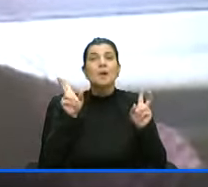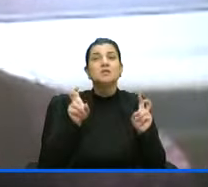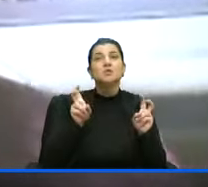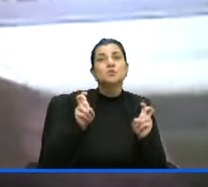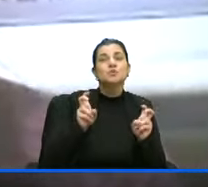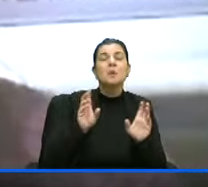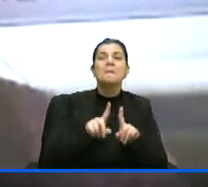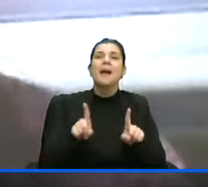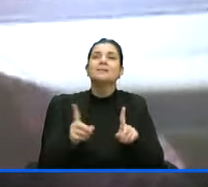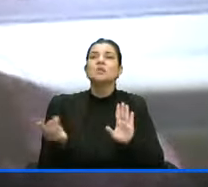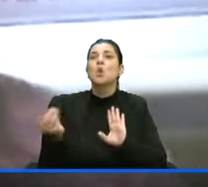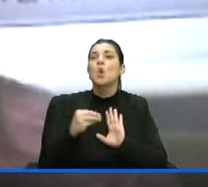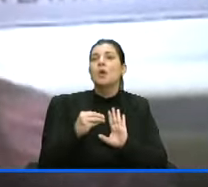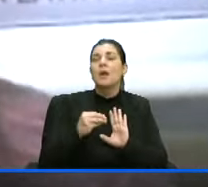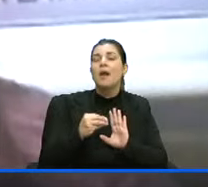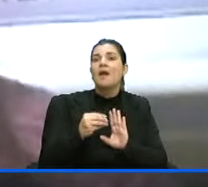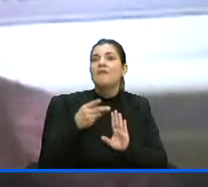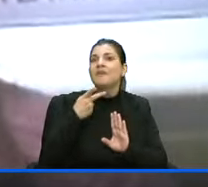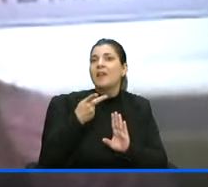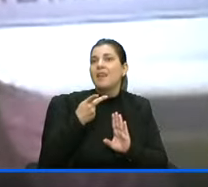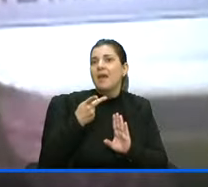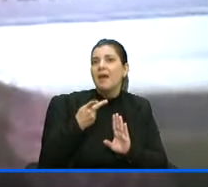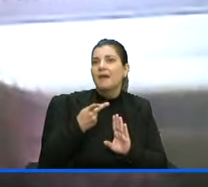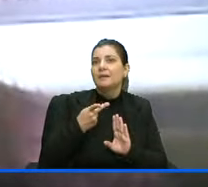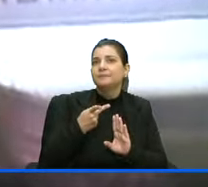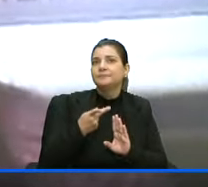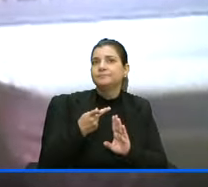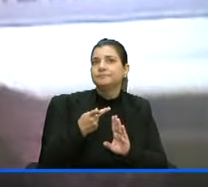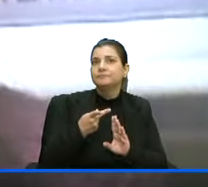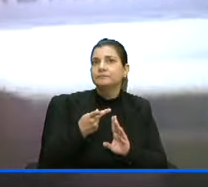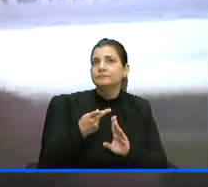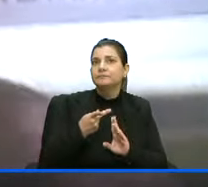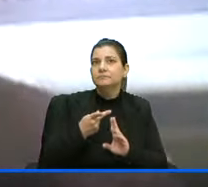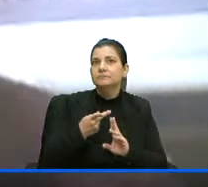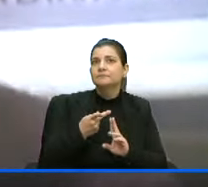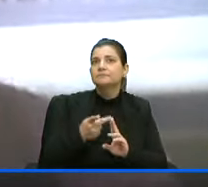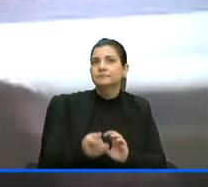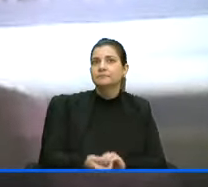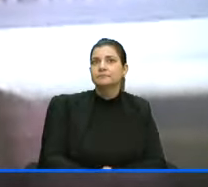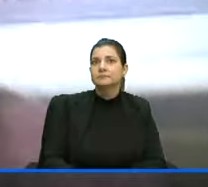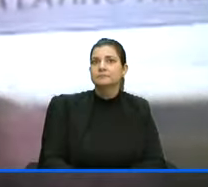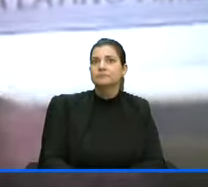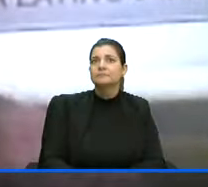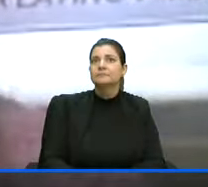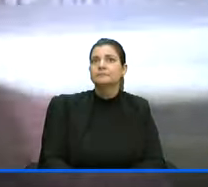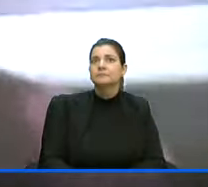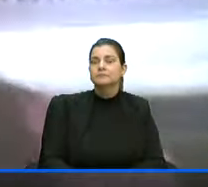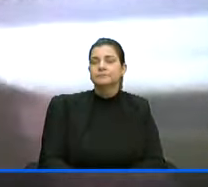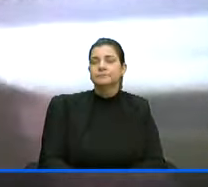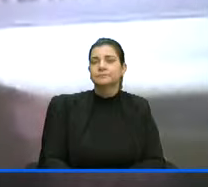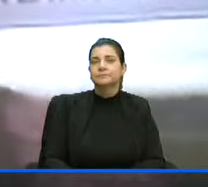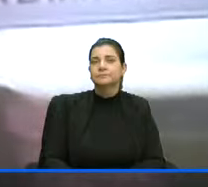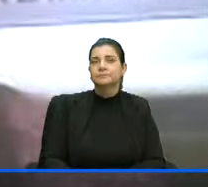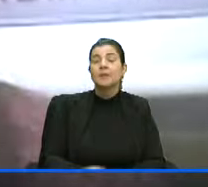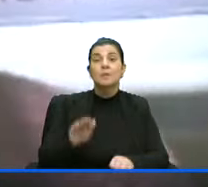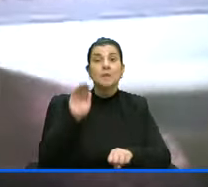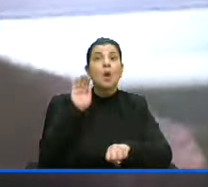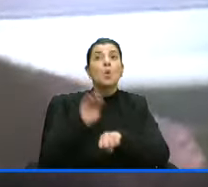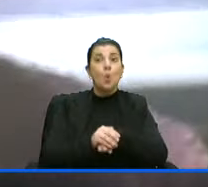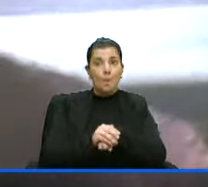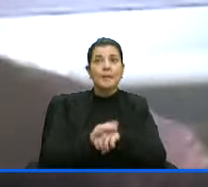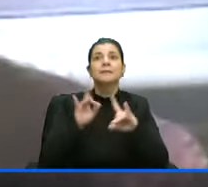Mas colocar a bagagem aí para. Eu ia dizer outra coisa, mas não vou falar. Botar a culpabilidade